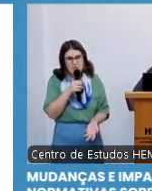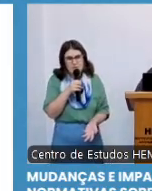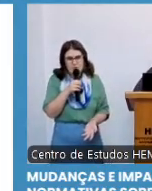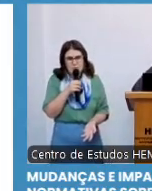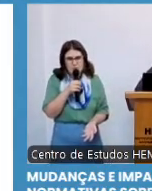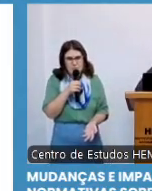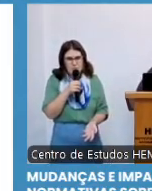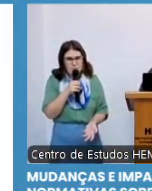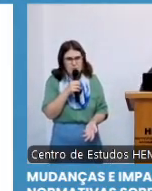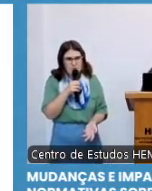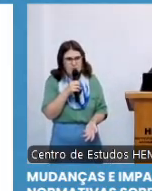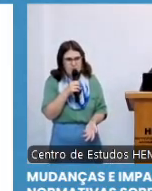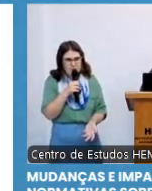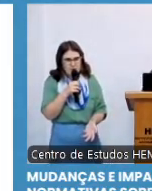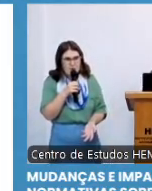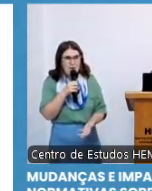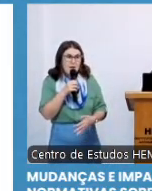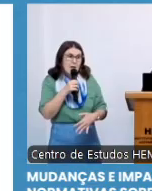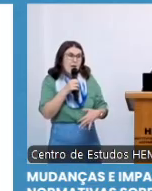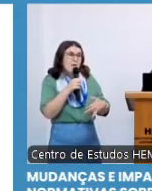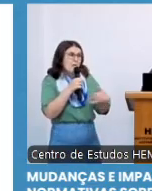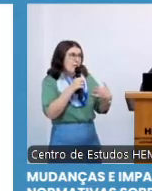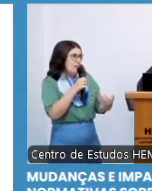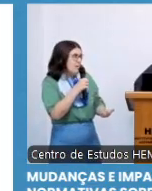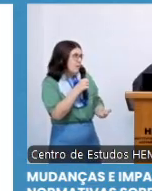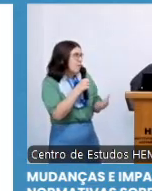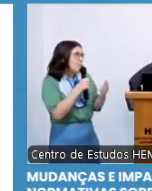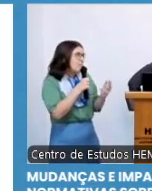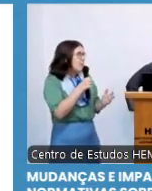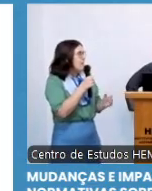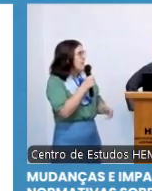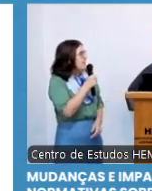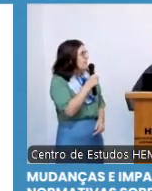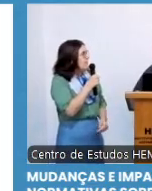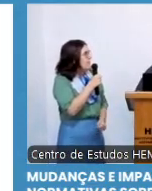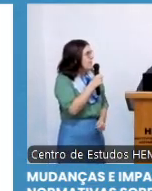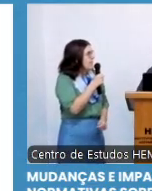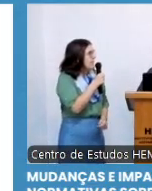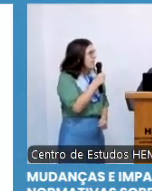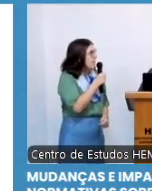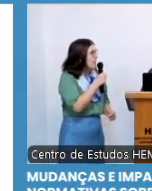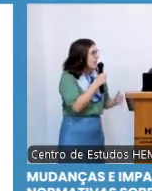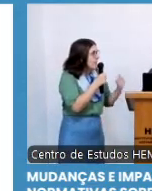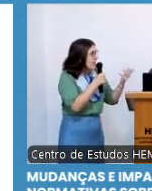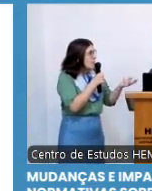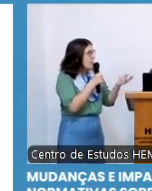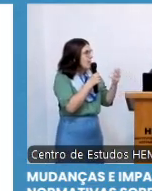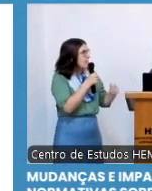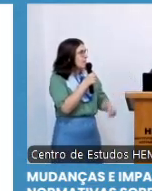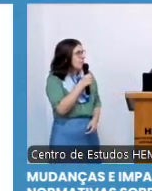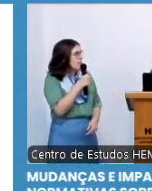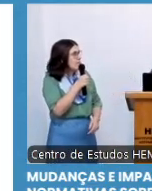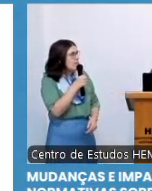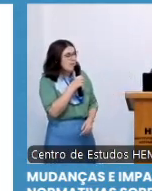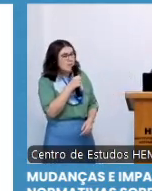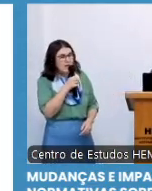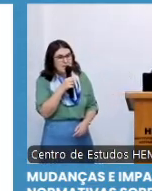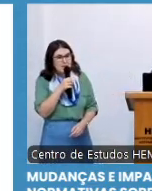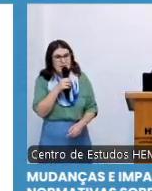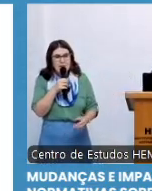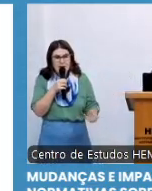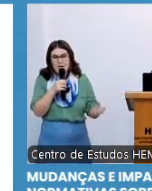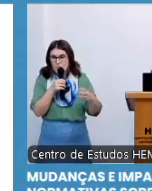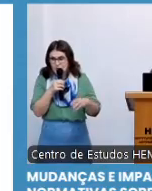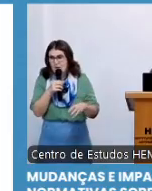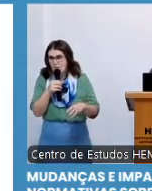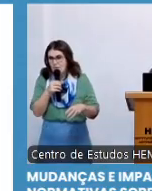os representantes participantes de pesquisa, então, é essa questão. E é essa retirada, então, dessa base,